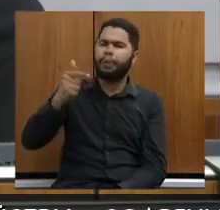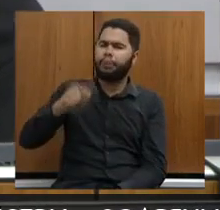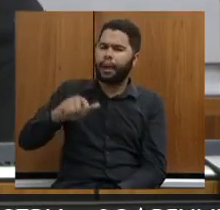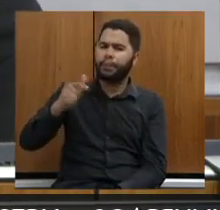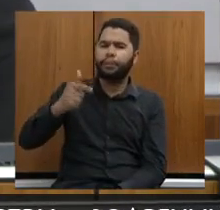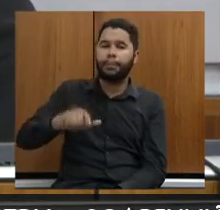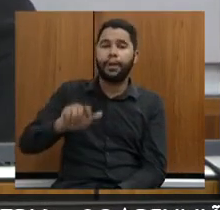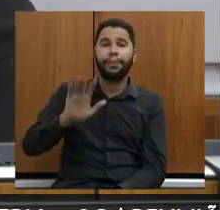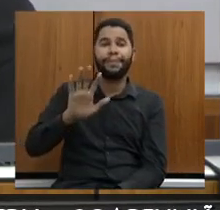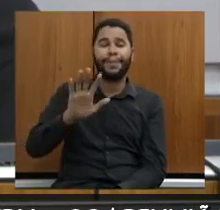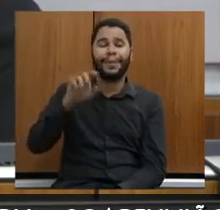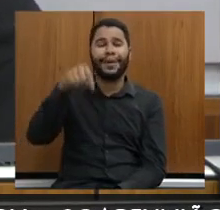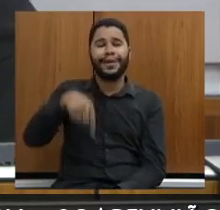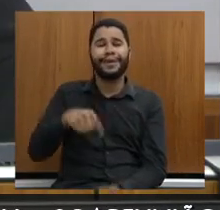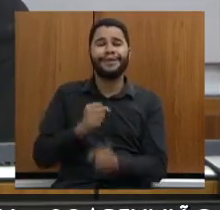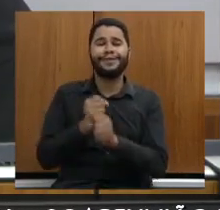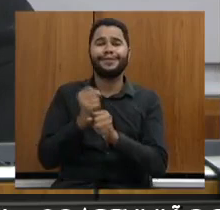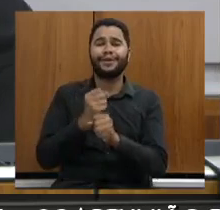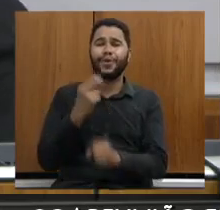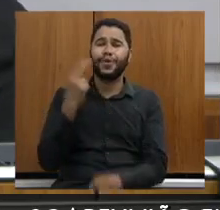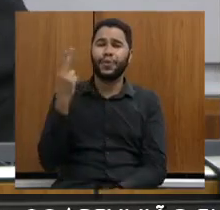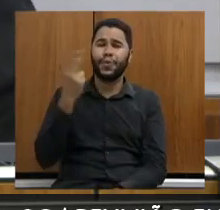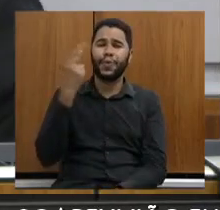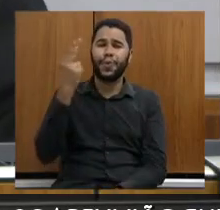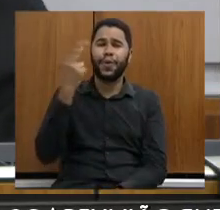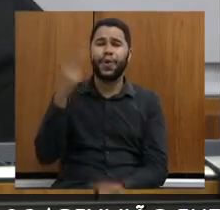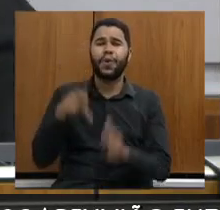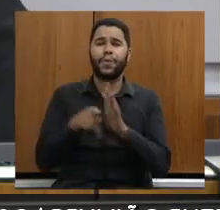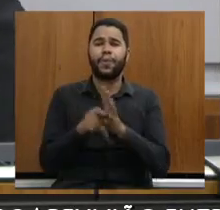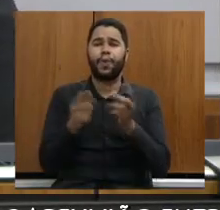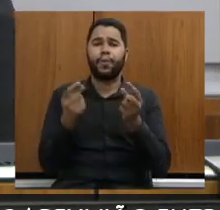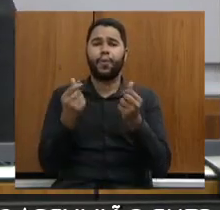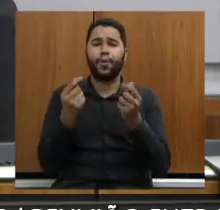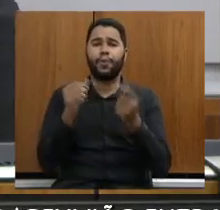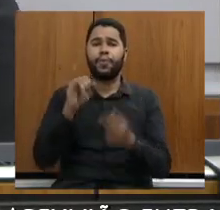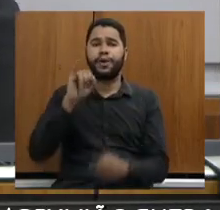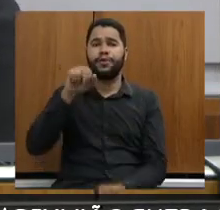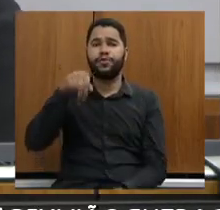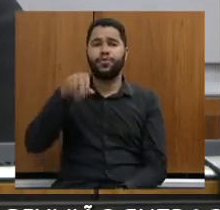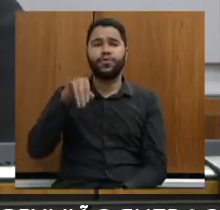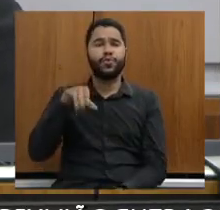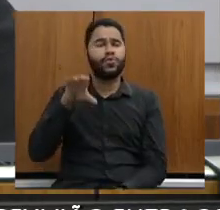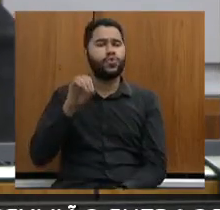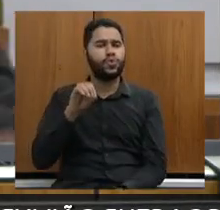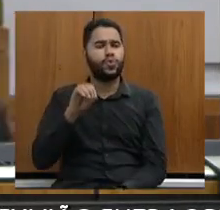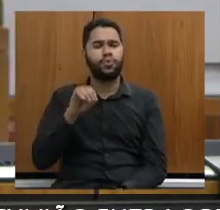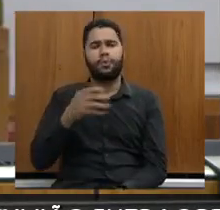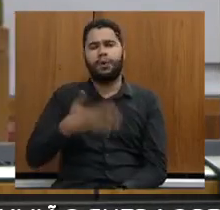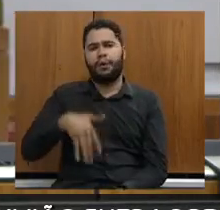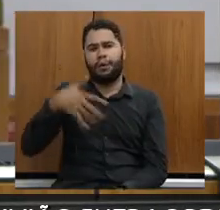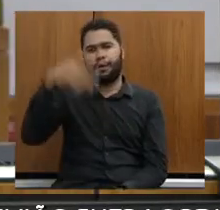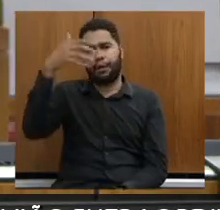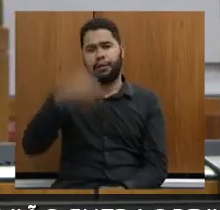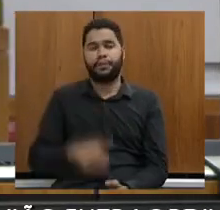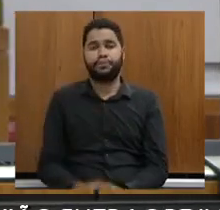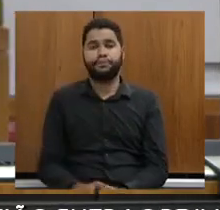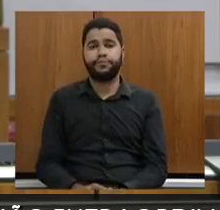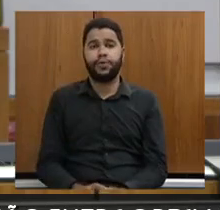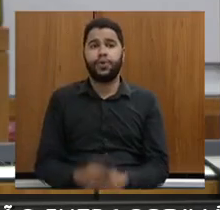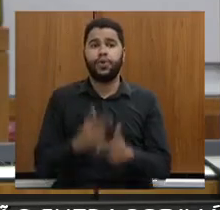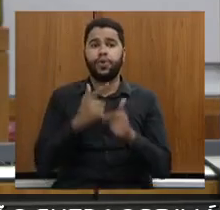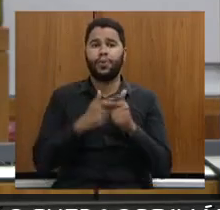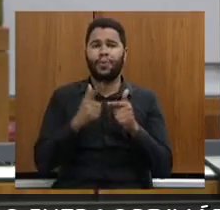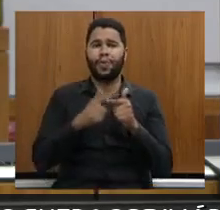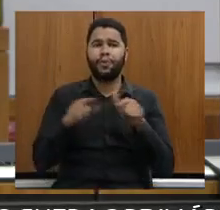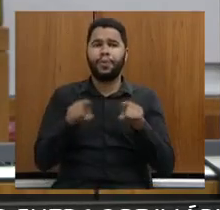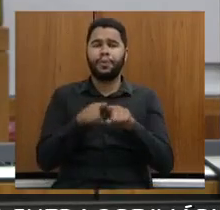esse ano agravou por causa do preço do insumo que realmente está dá o preço tá caro o problema